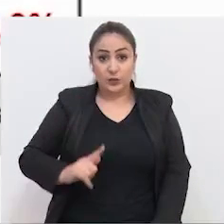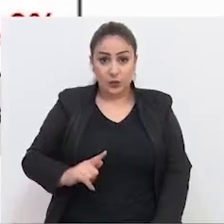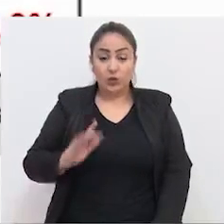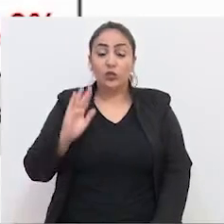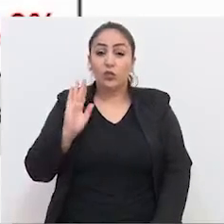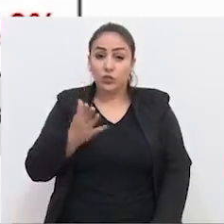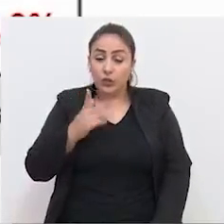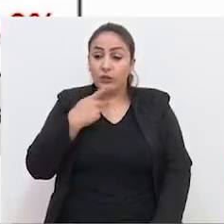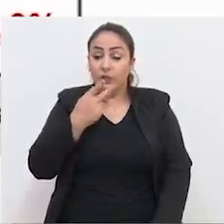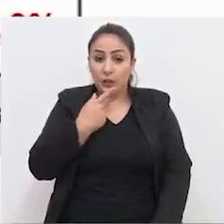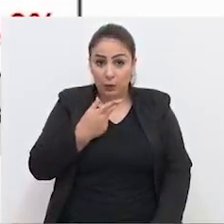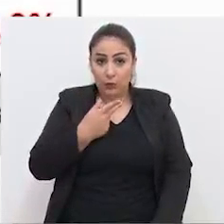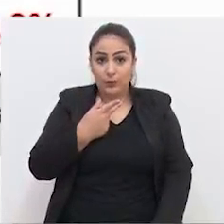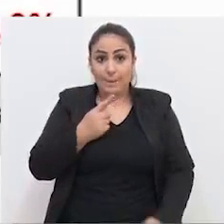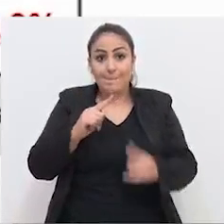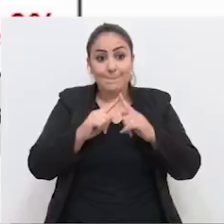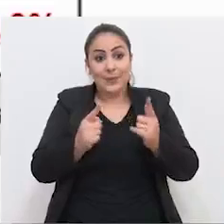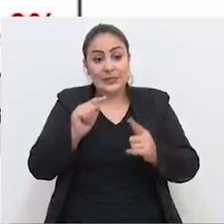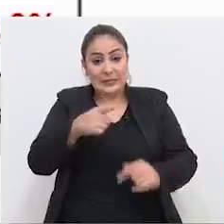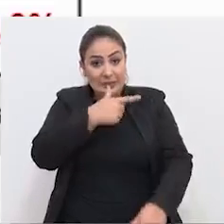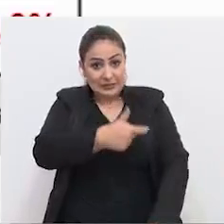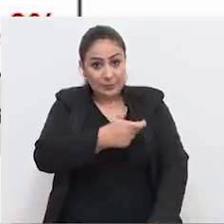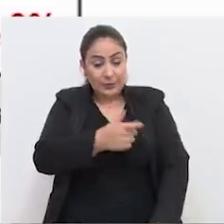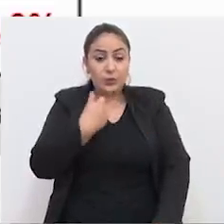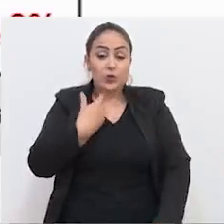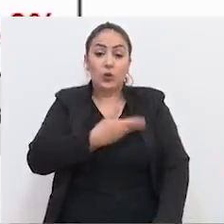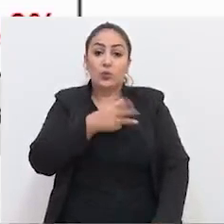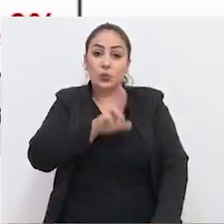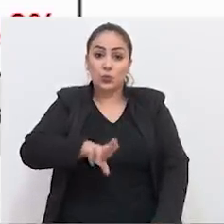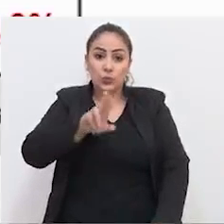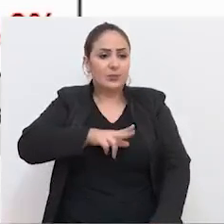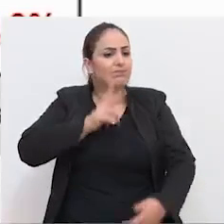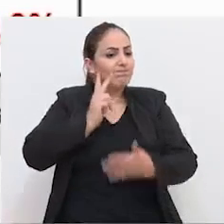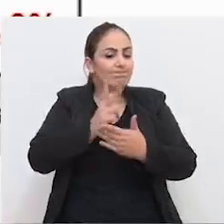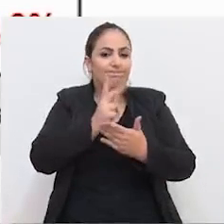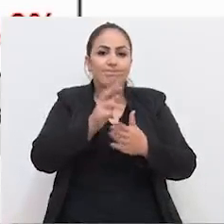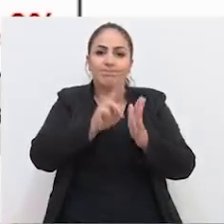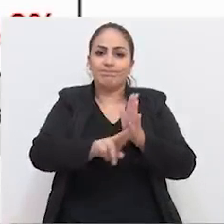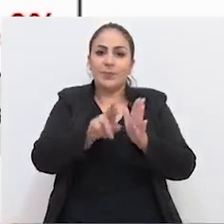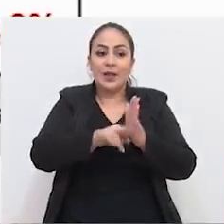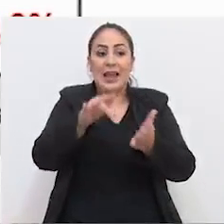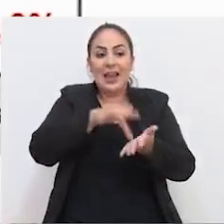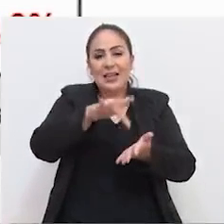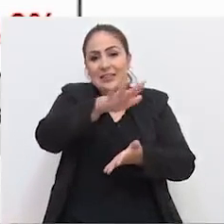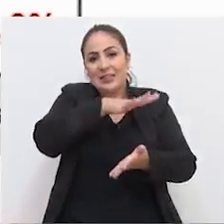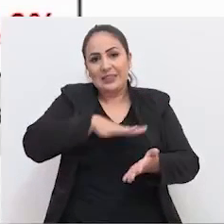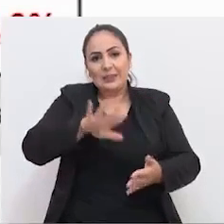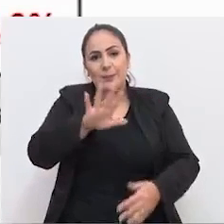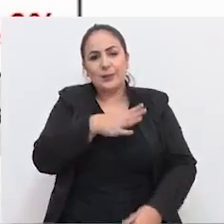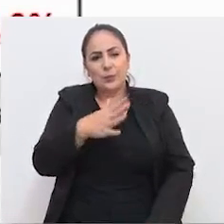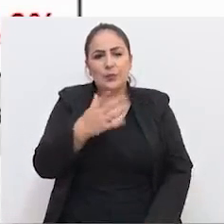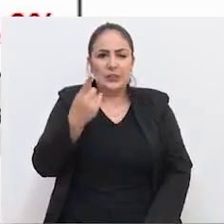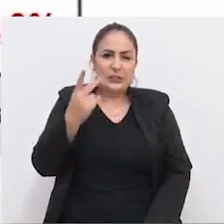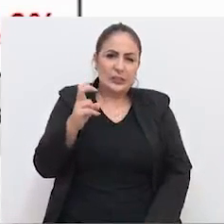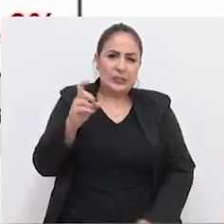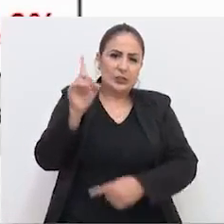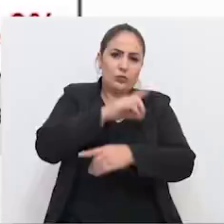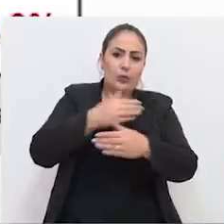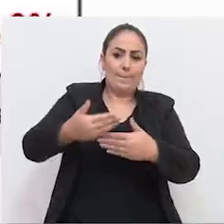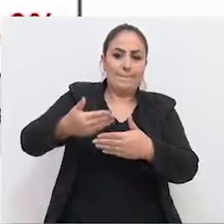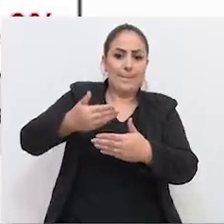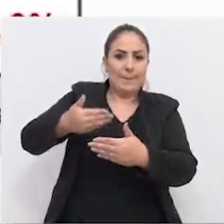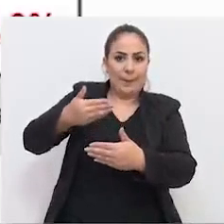governador já manifestou isso, mas esse teste que a gente usa, ele sempre representa a realidade de cerca de 15 dias